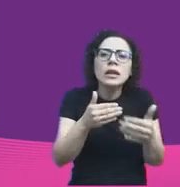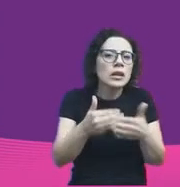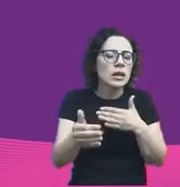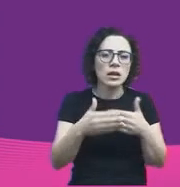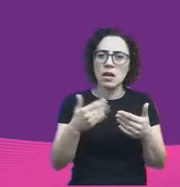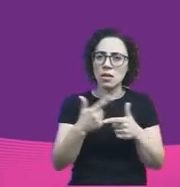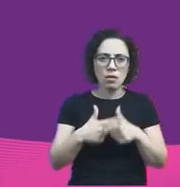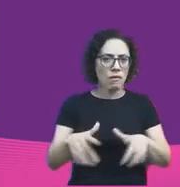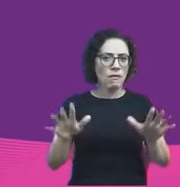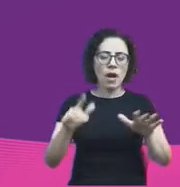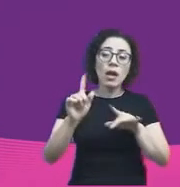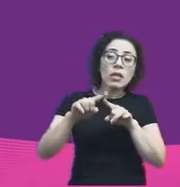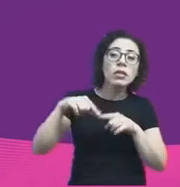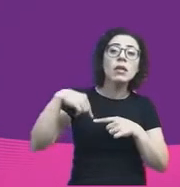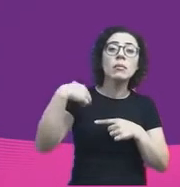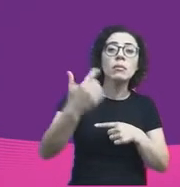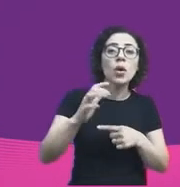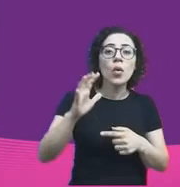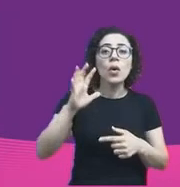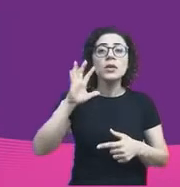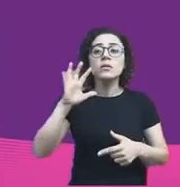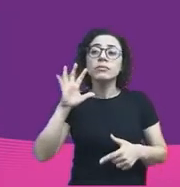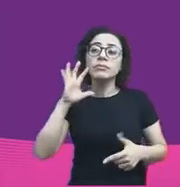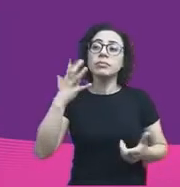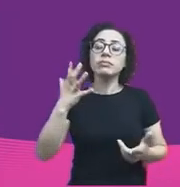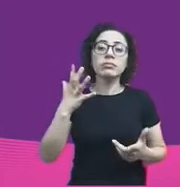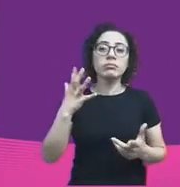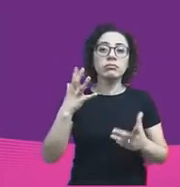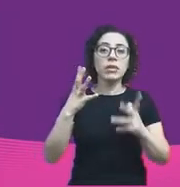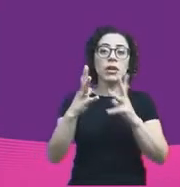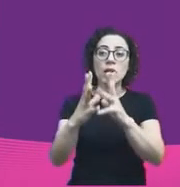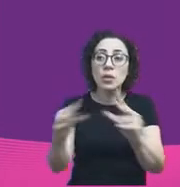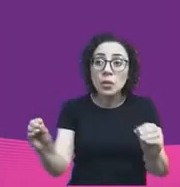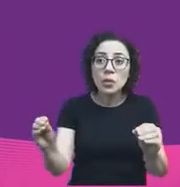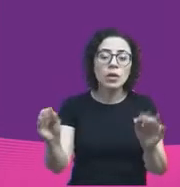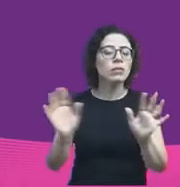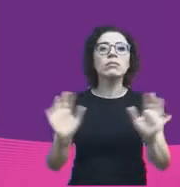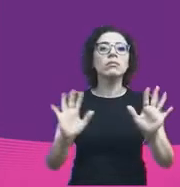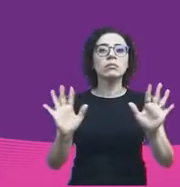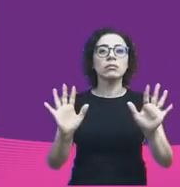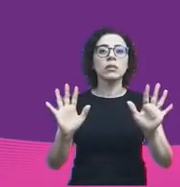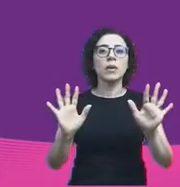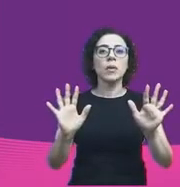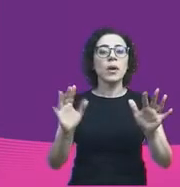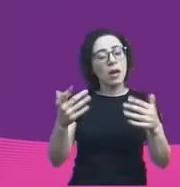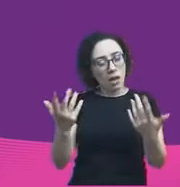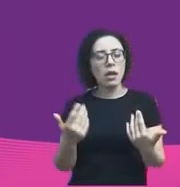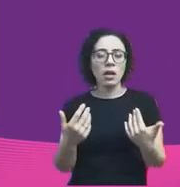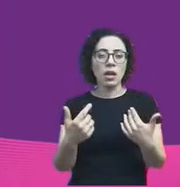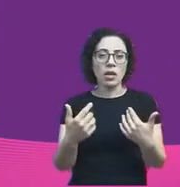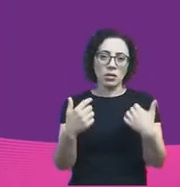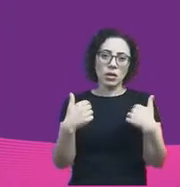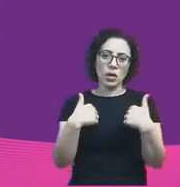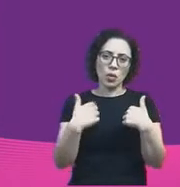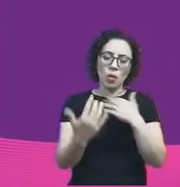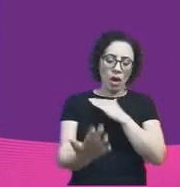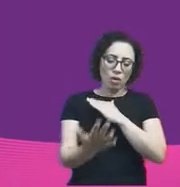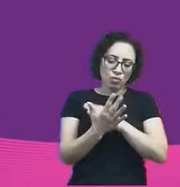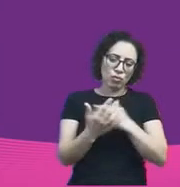esteja sempre claro de que você está fazendo isso pelo outro, está se ajudando também, mas você também não